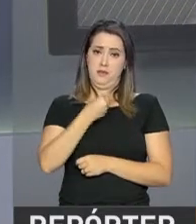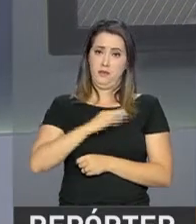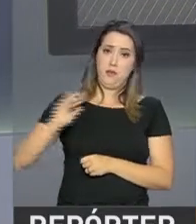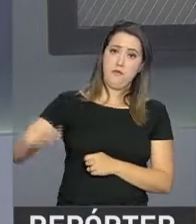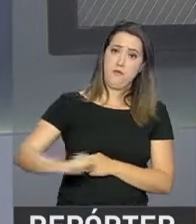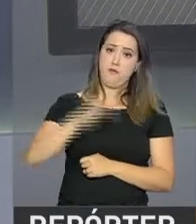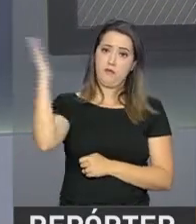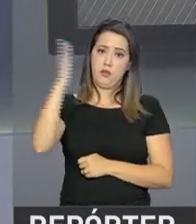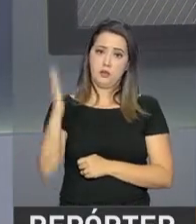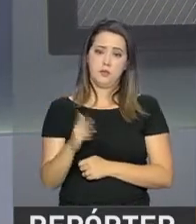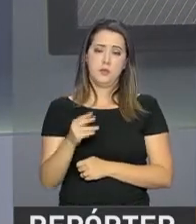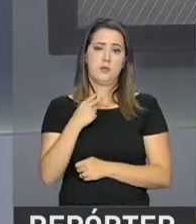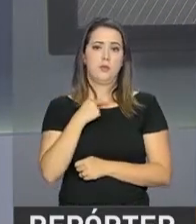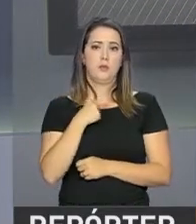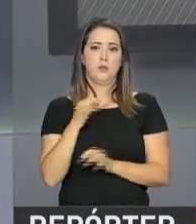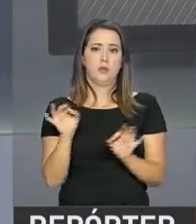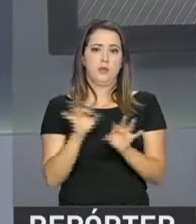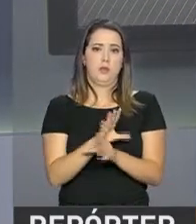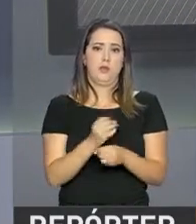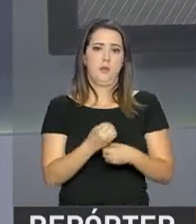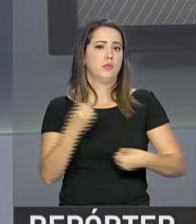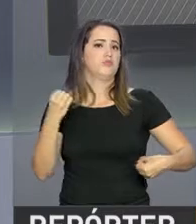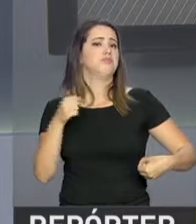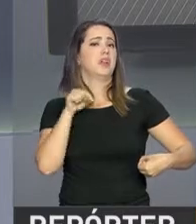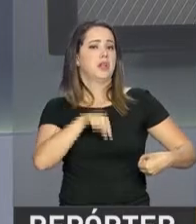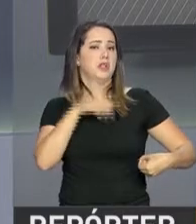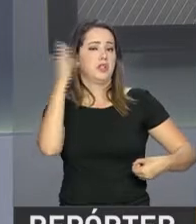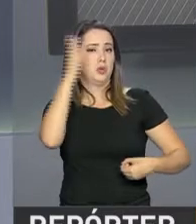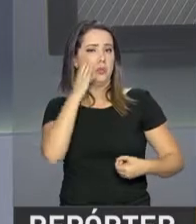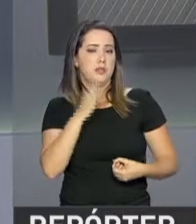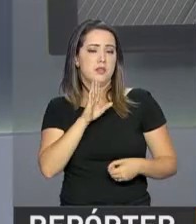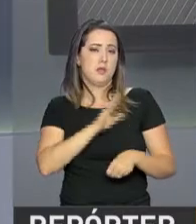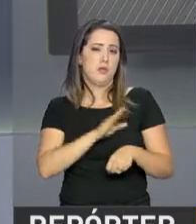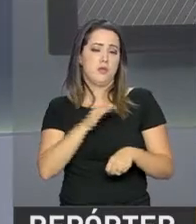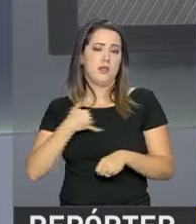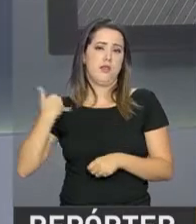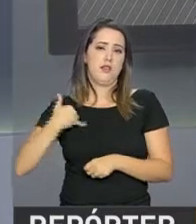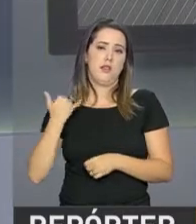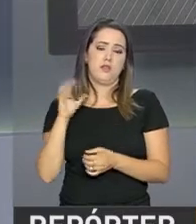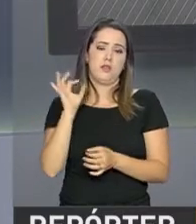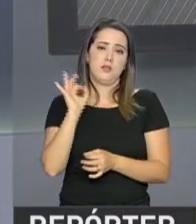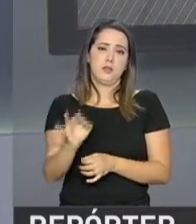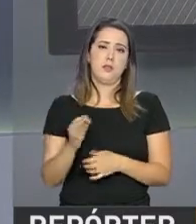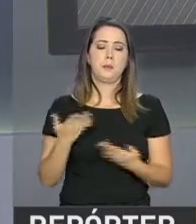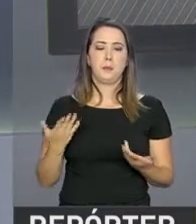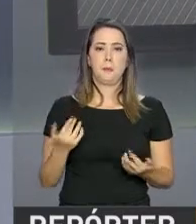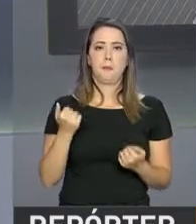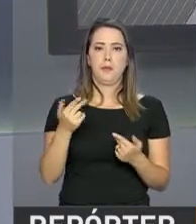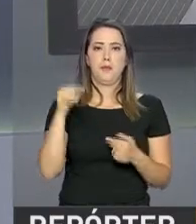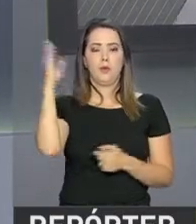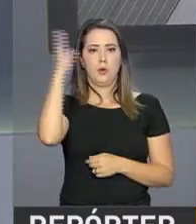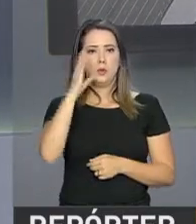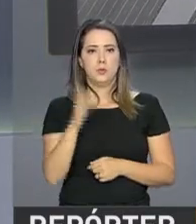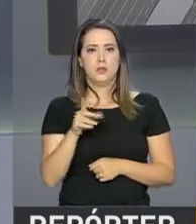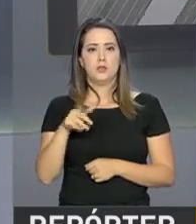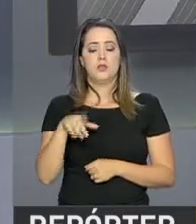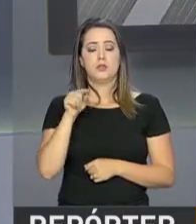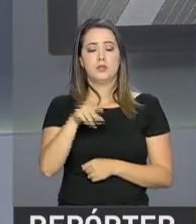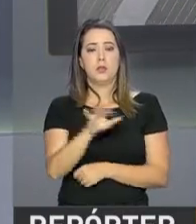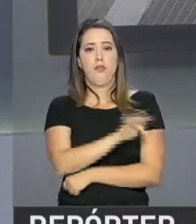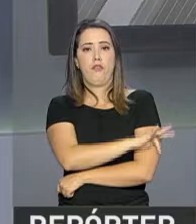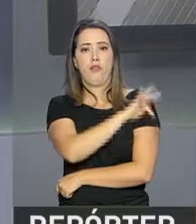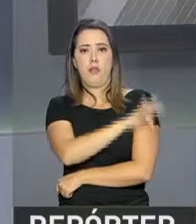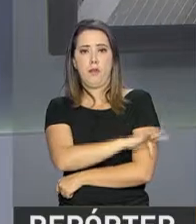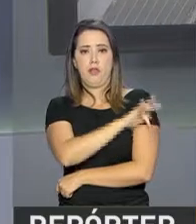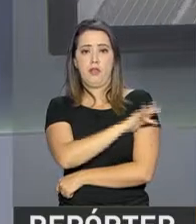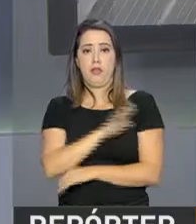no Brasil e que não puderam concluir os estudos na idade apropriada. Assim como no Enseja Nacional, serão aplicadas provas para o ensino